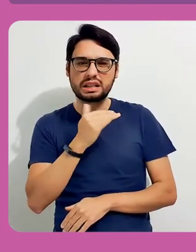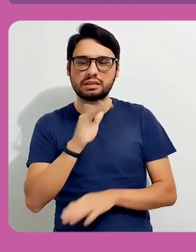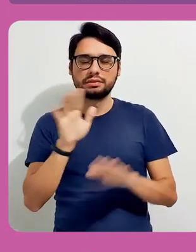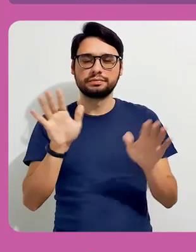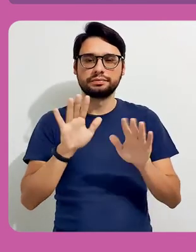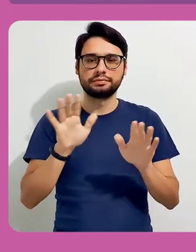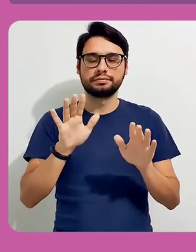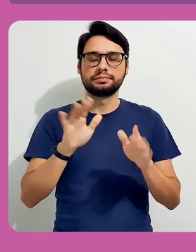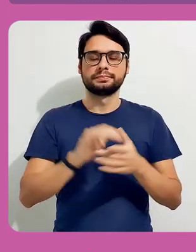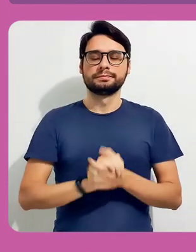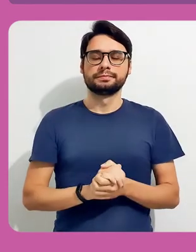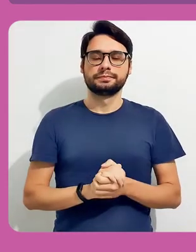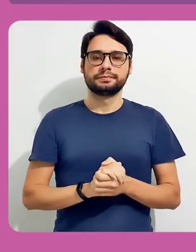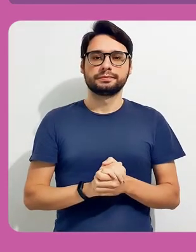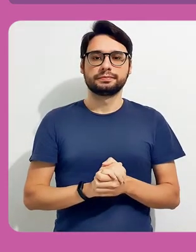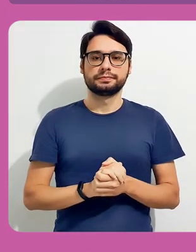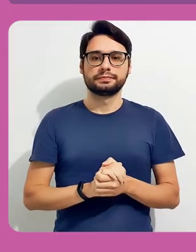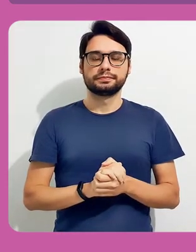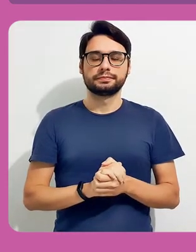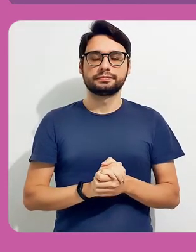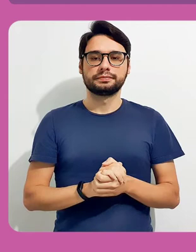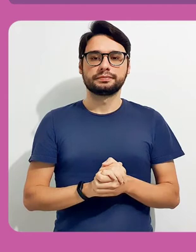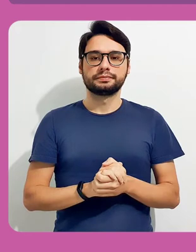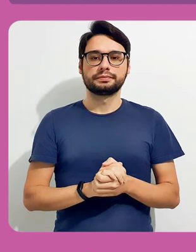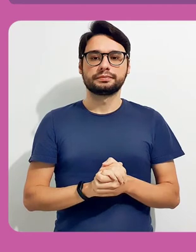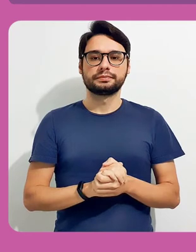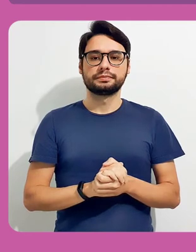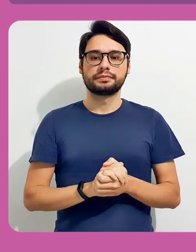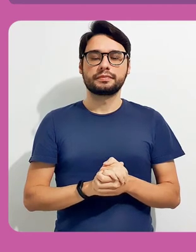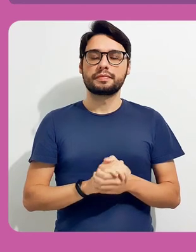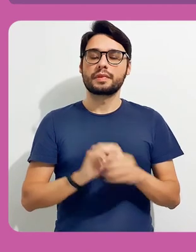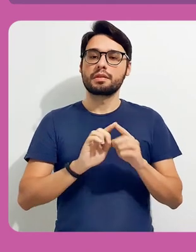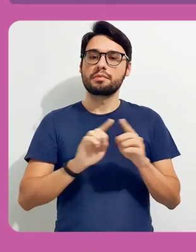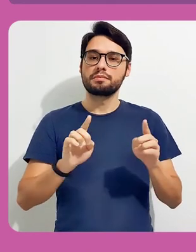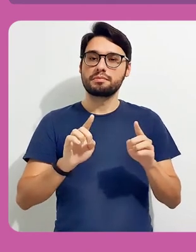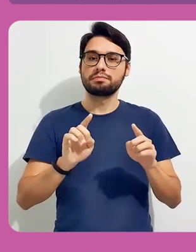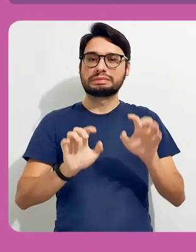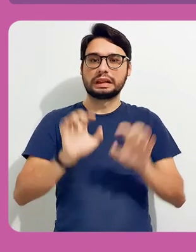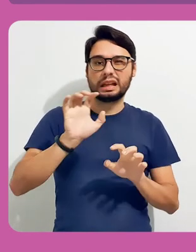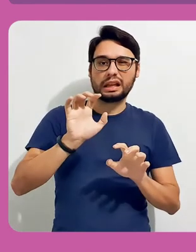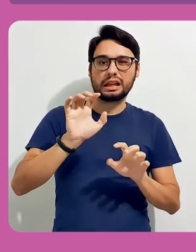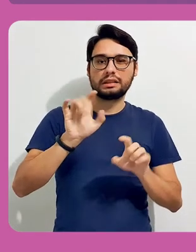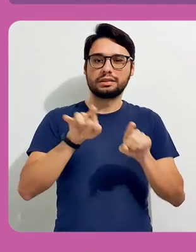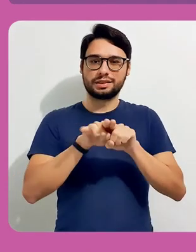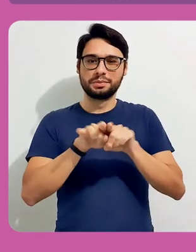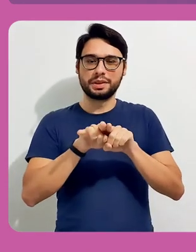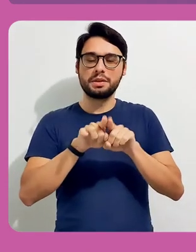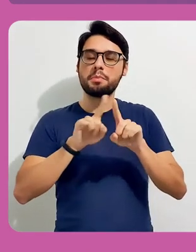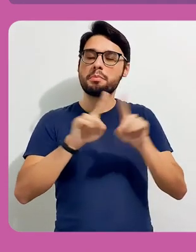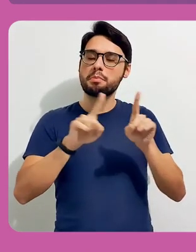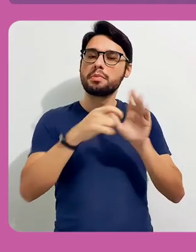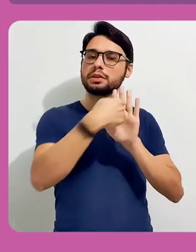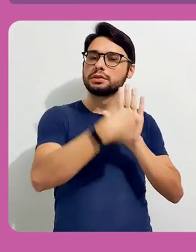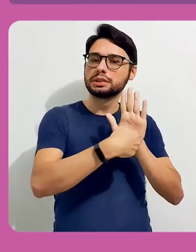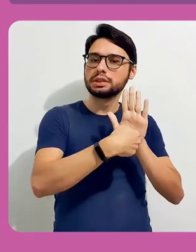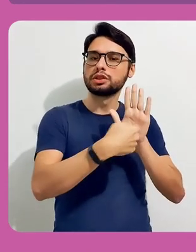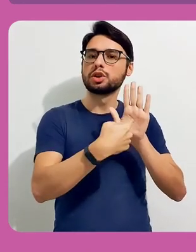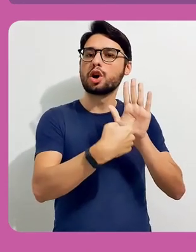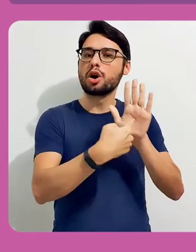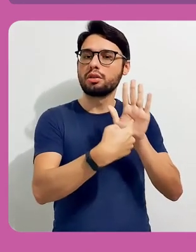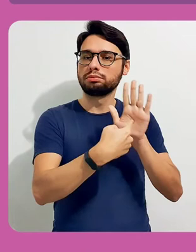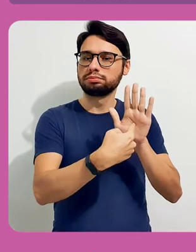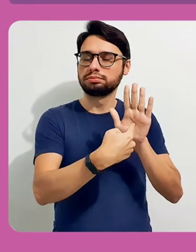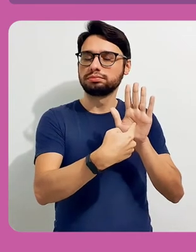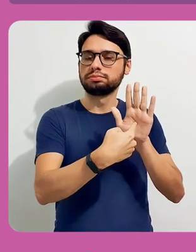Vejo que teve muita informação e deu até uma travadinha. Mas olha, o que eu quero mostrar para vocês é